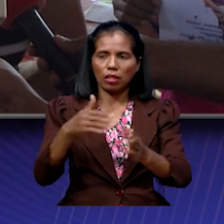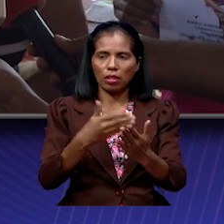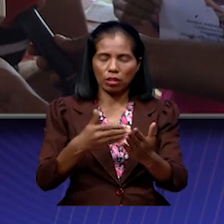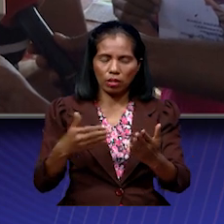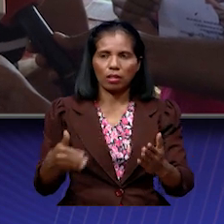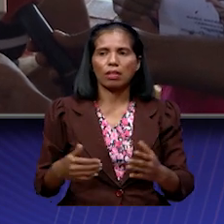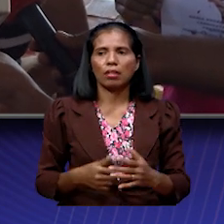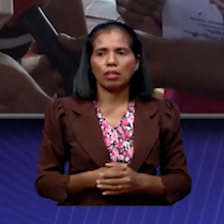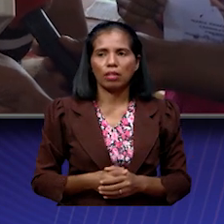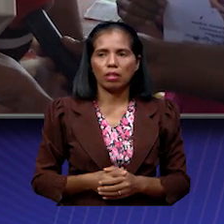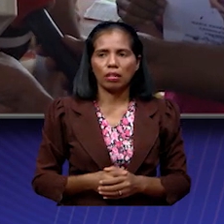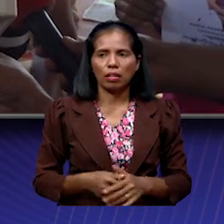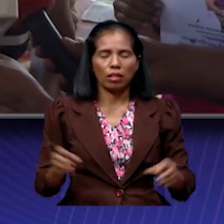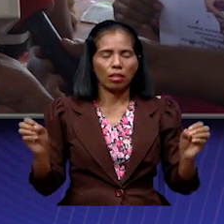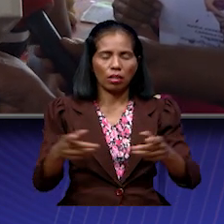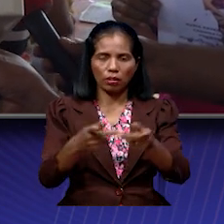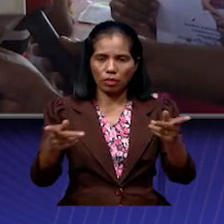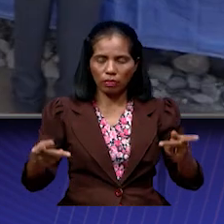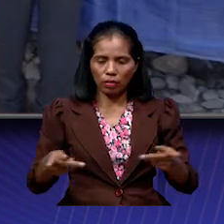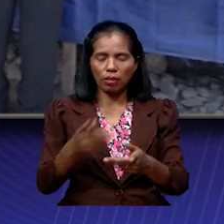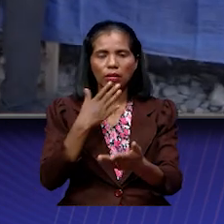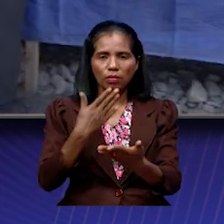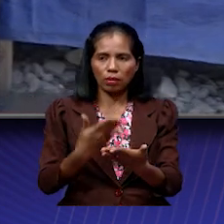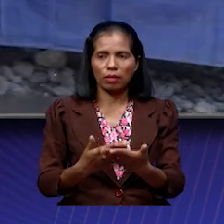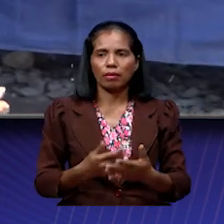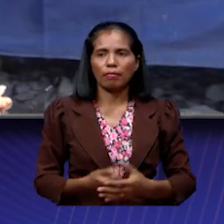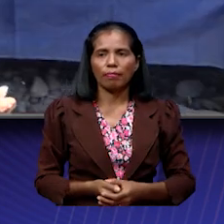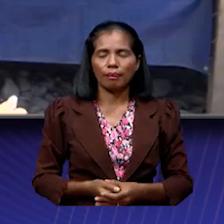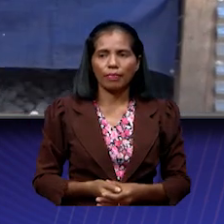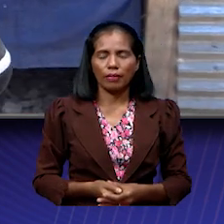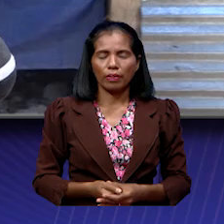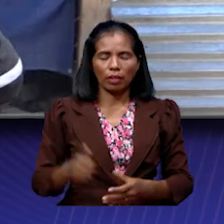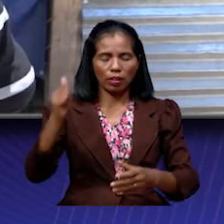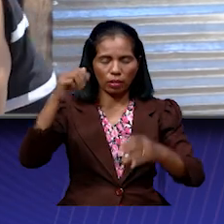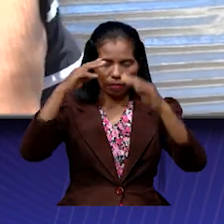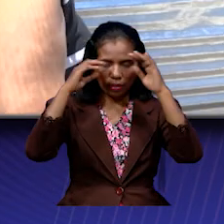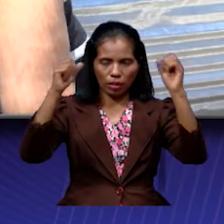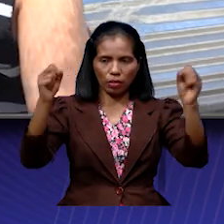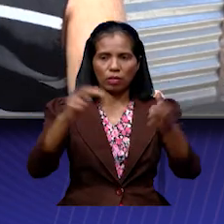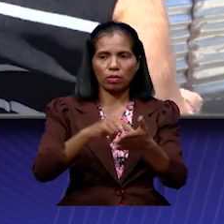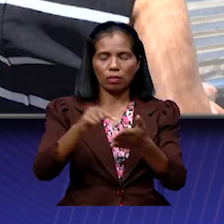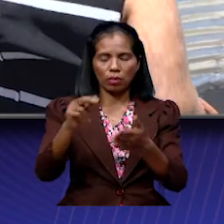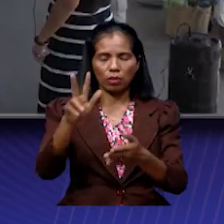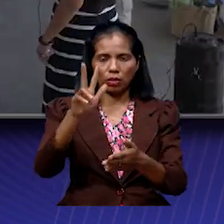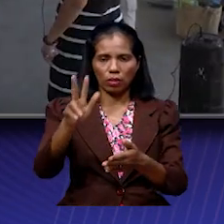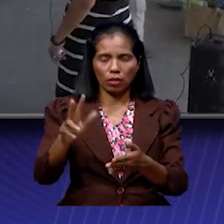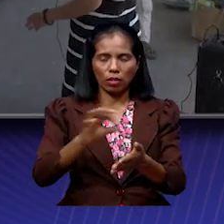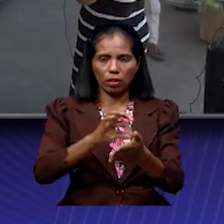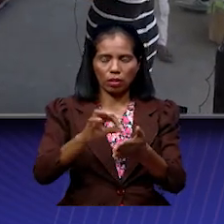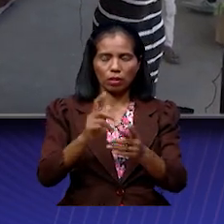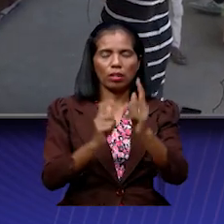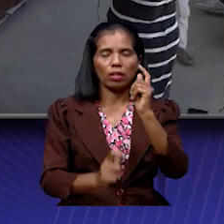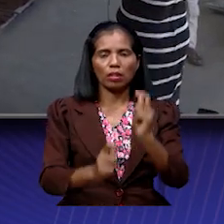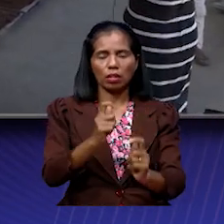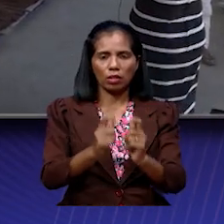sira. E lá ia condições nebe que digno. Candidato presidente da República, o número sorteio tolo ne, resista e tribunal